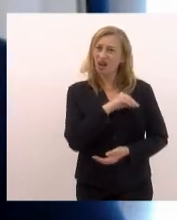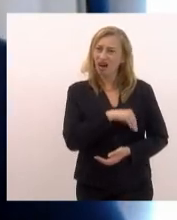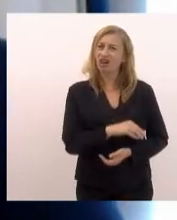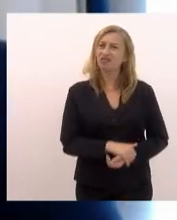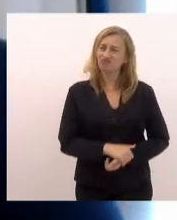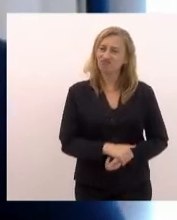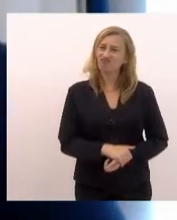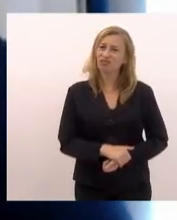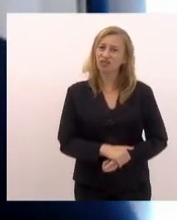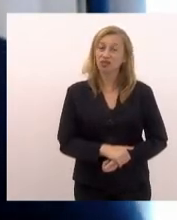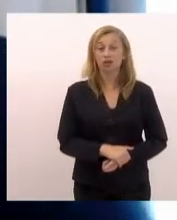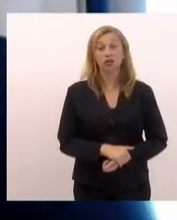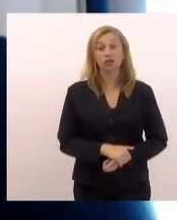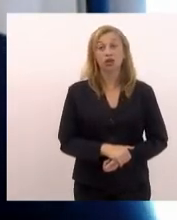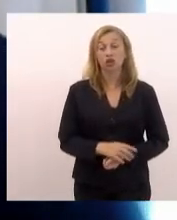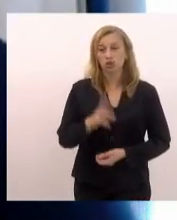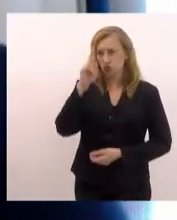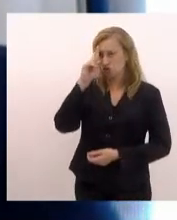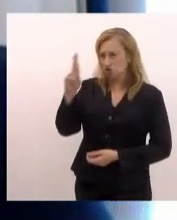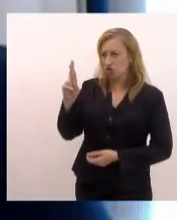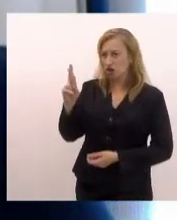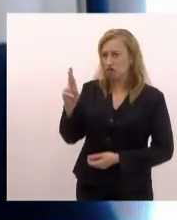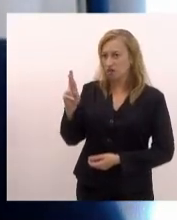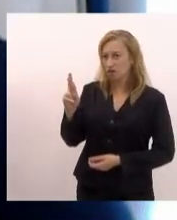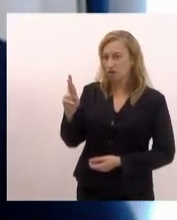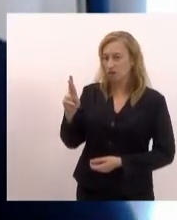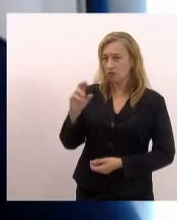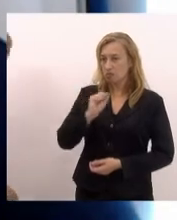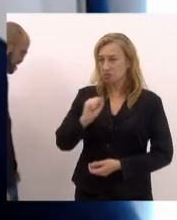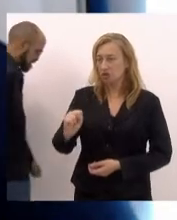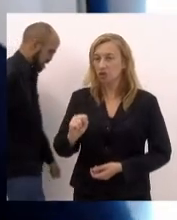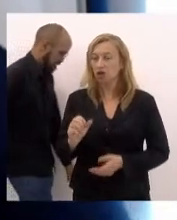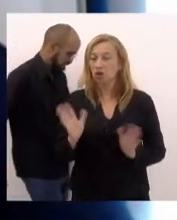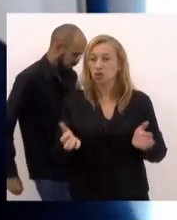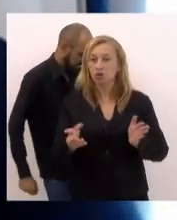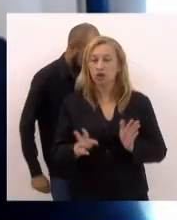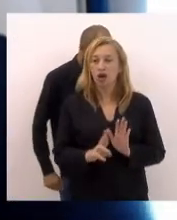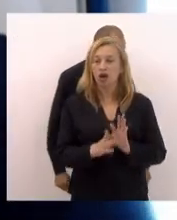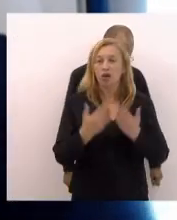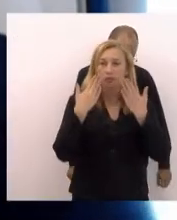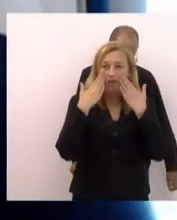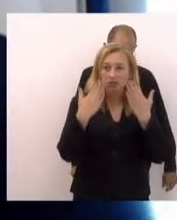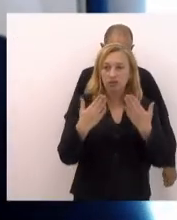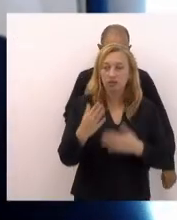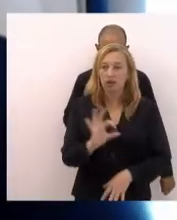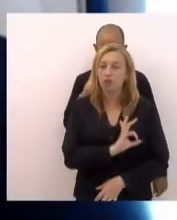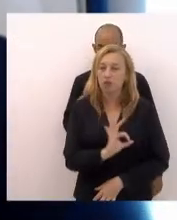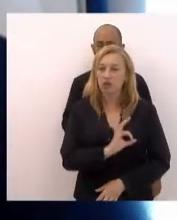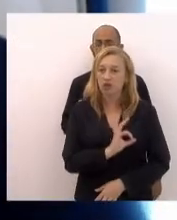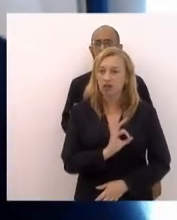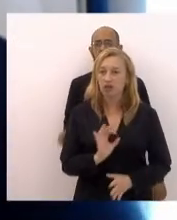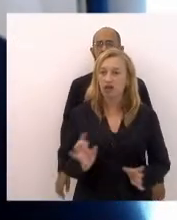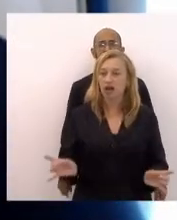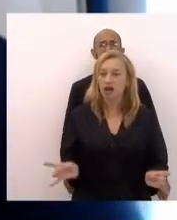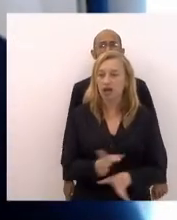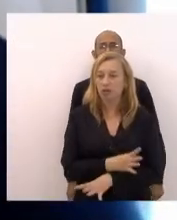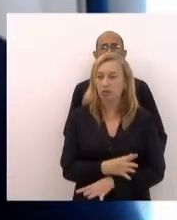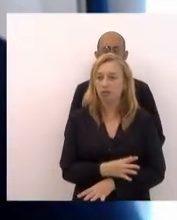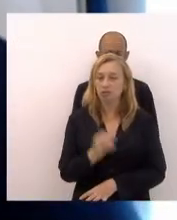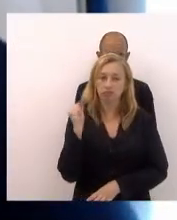do quiosque, e a outra é por uma pessoa que se apresentou hoje na polícia dizendo que acabou matando ele